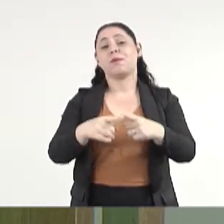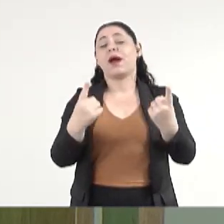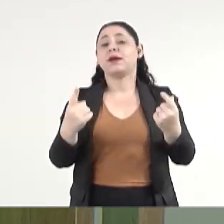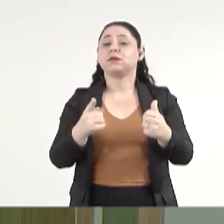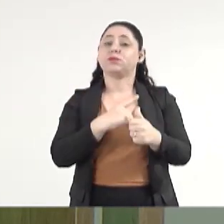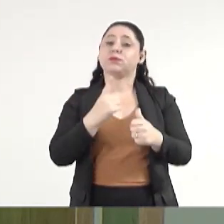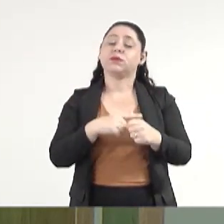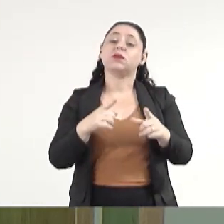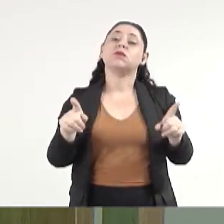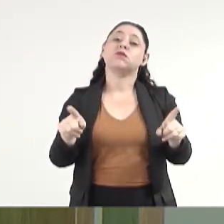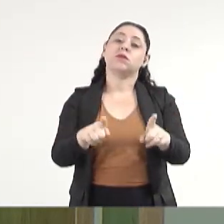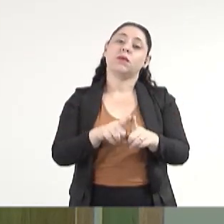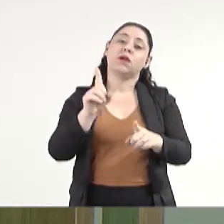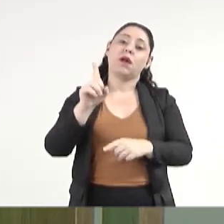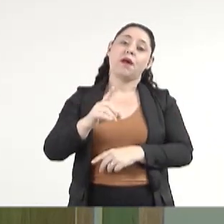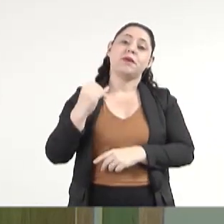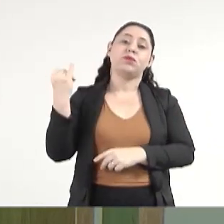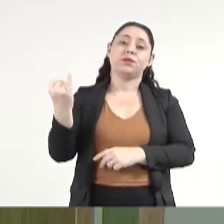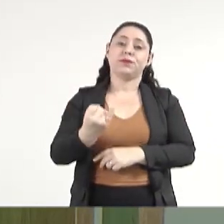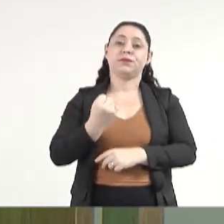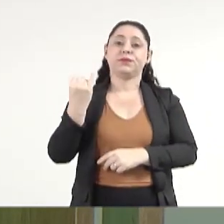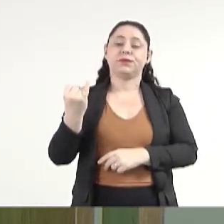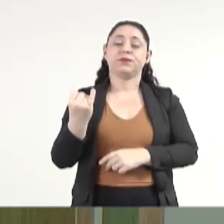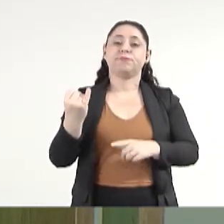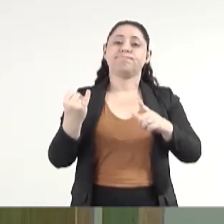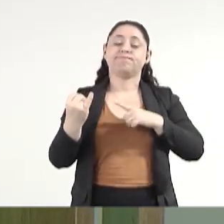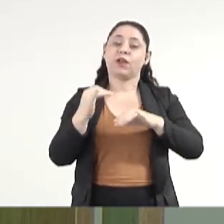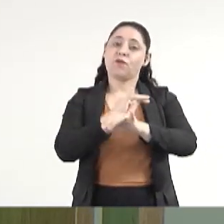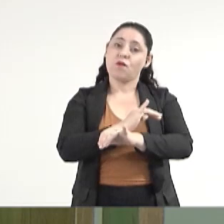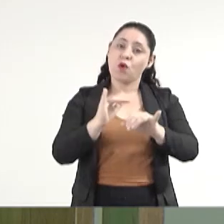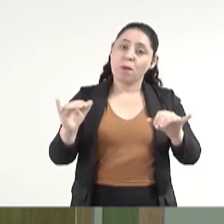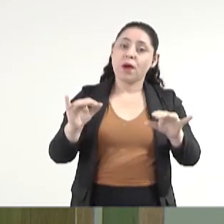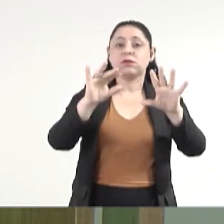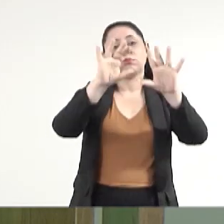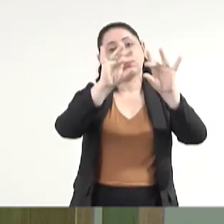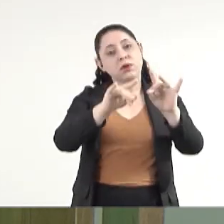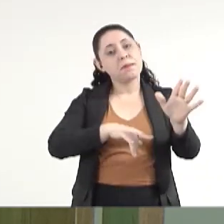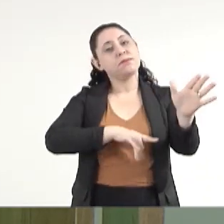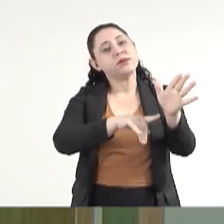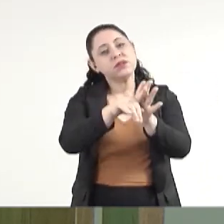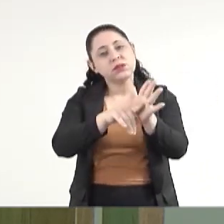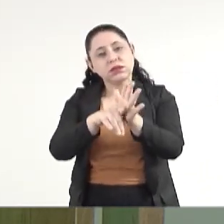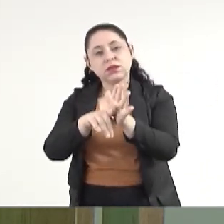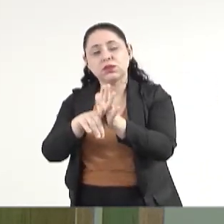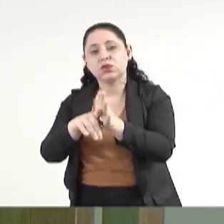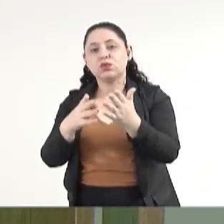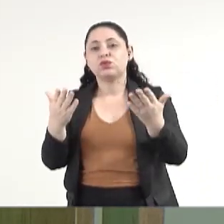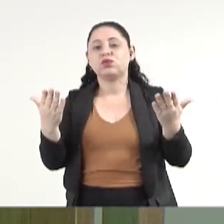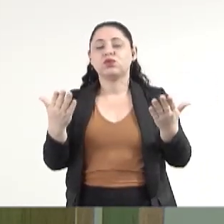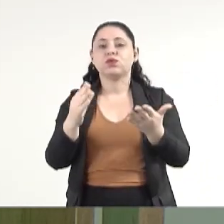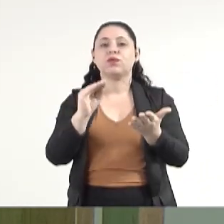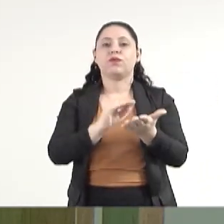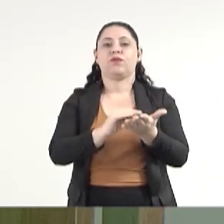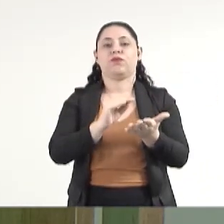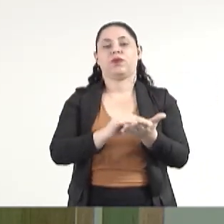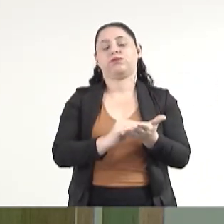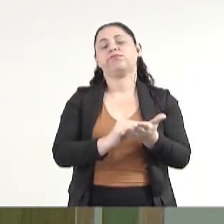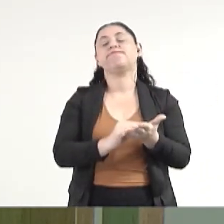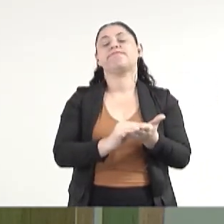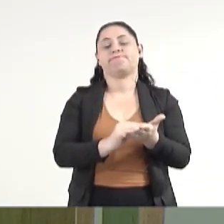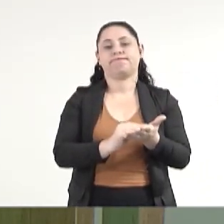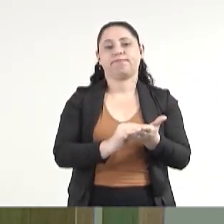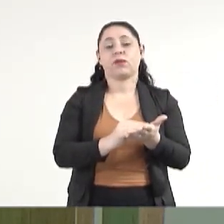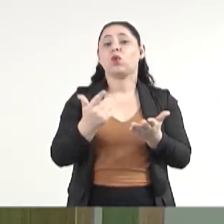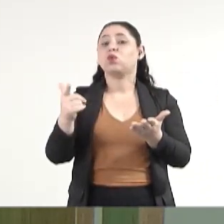para isso também é importante que a gente tenha dados, elementos, pesquisas, que hoje faltam